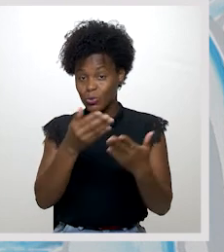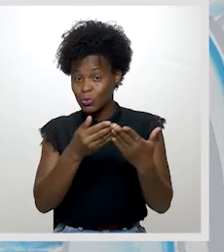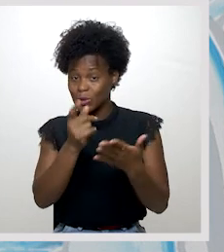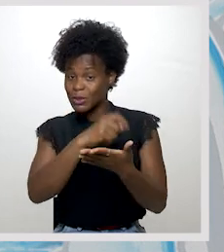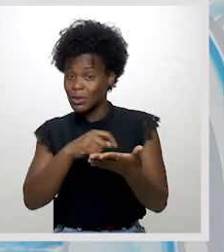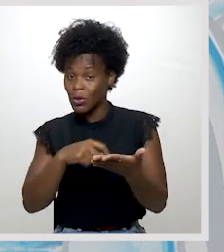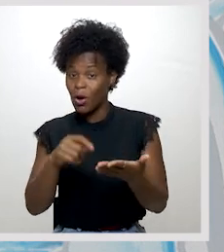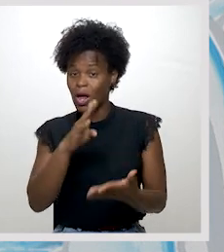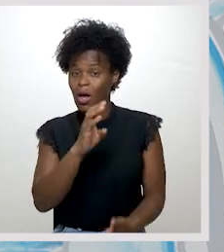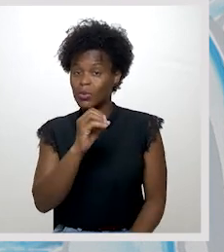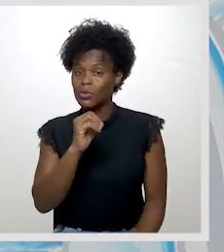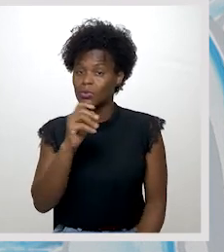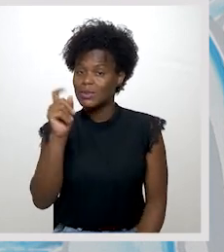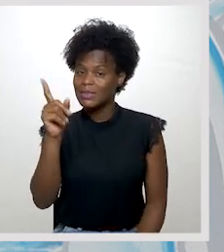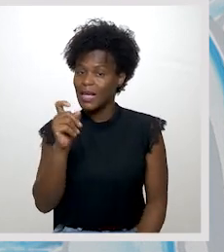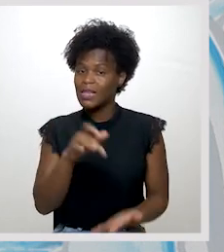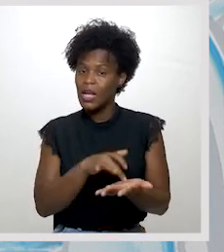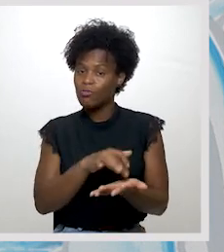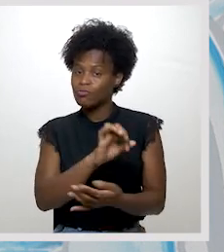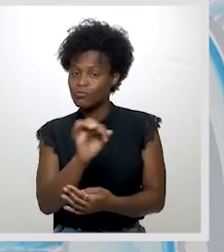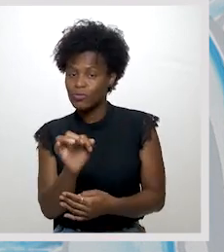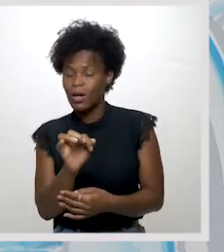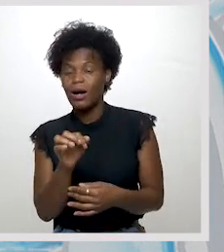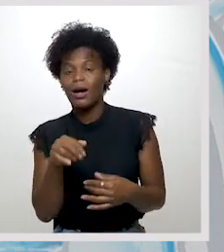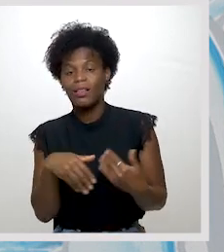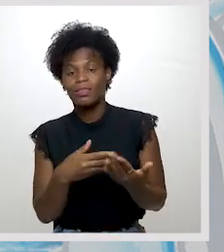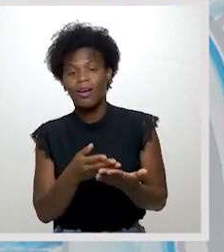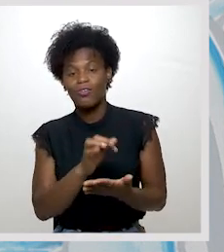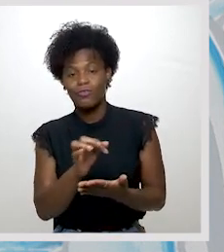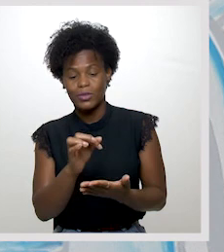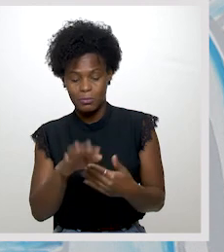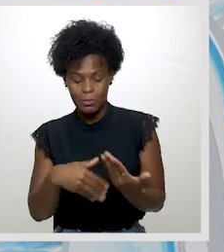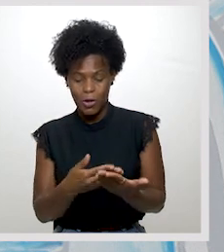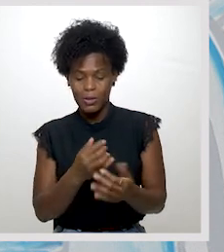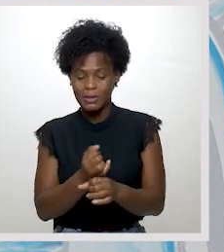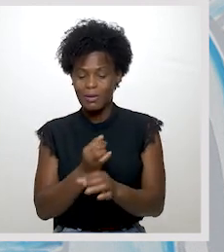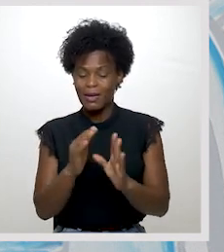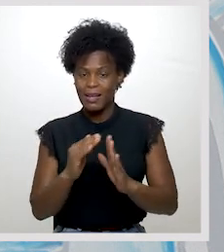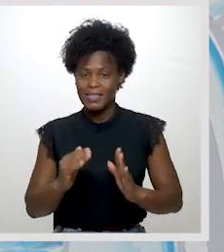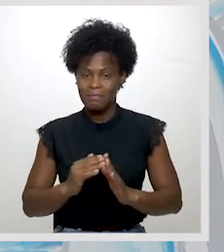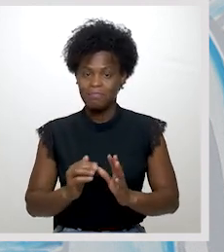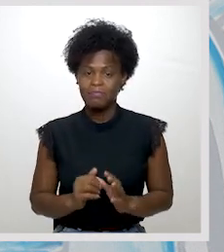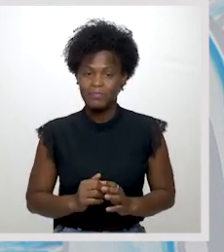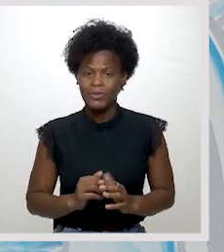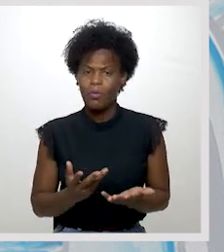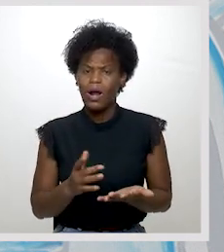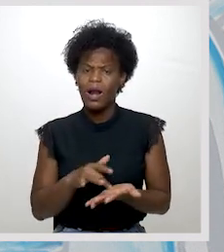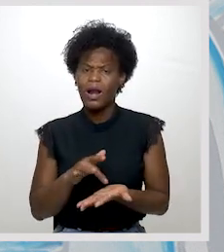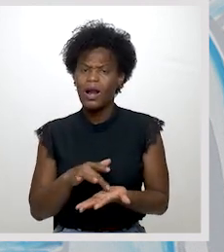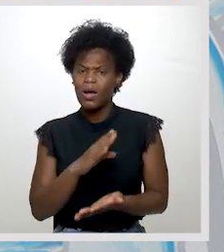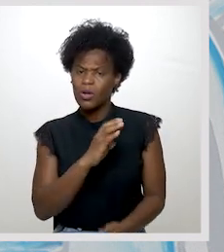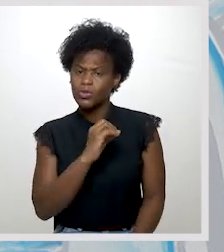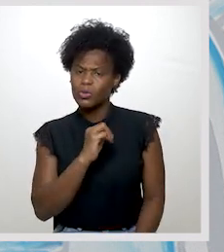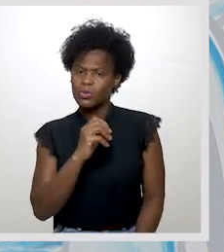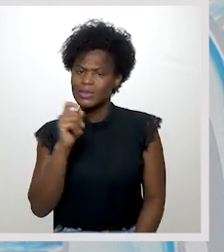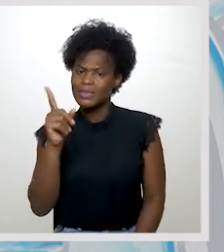do escritor José Saramago, da obra de José Saramago, deixo-vos a seguinte proposta de trabalho de casa. Que obra de José